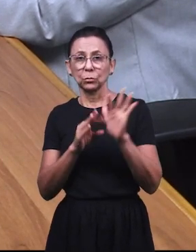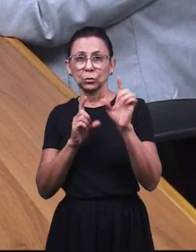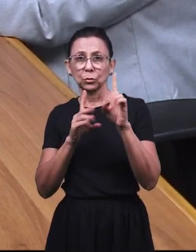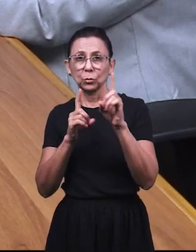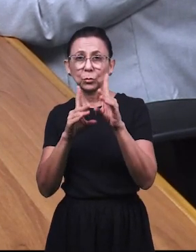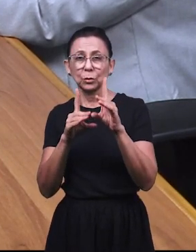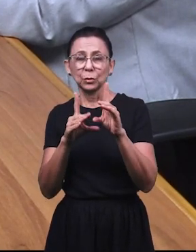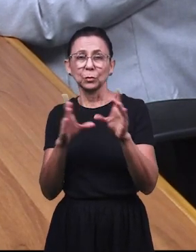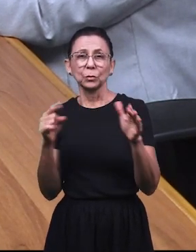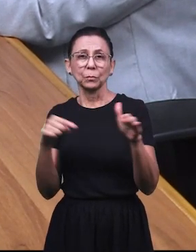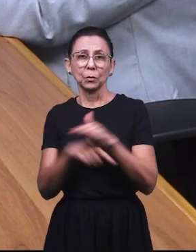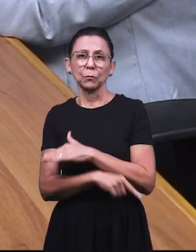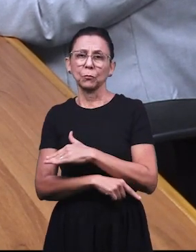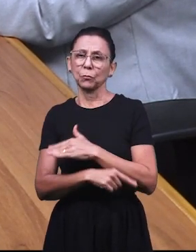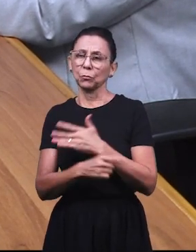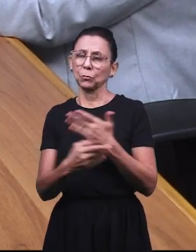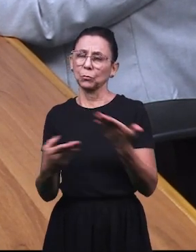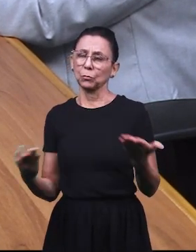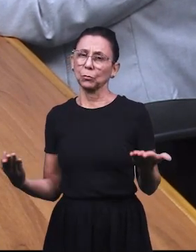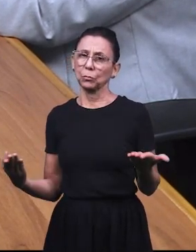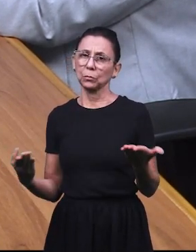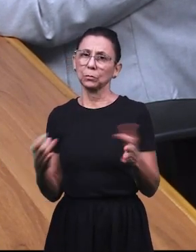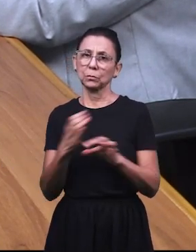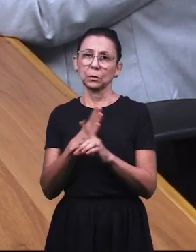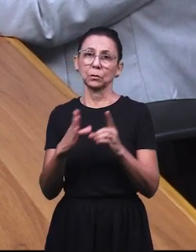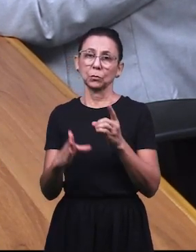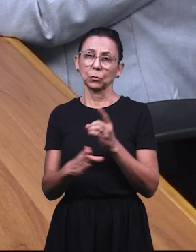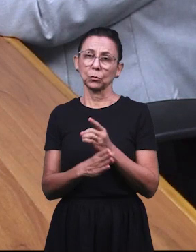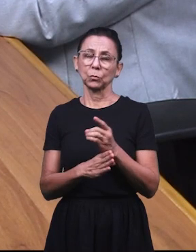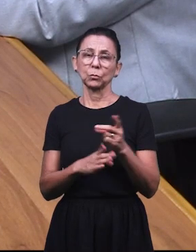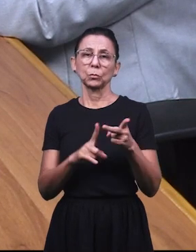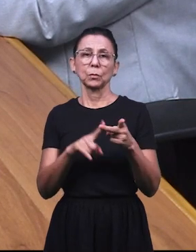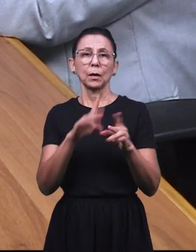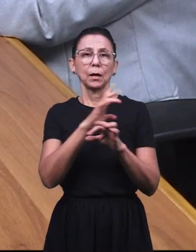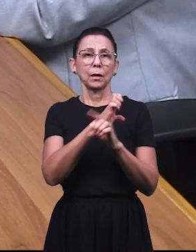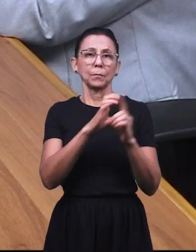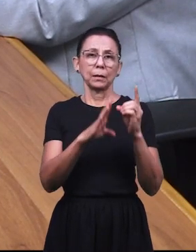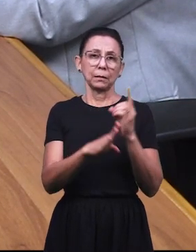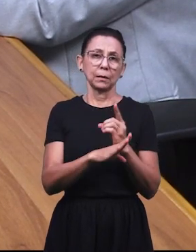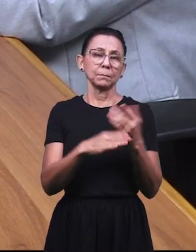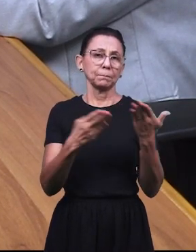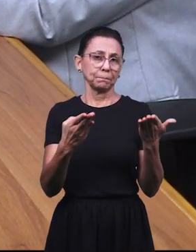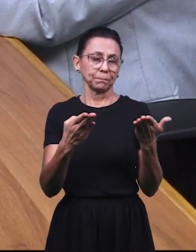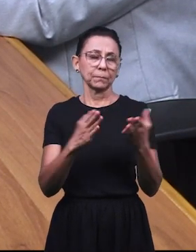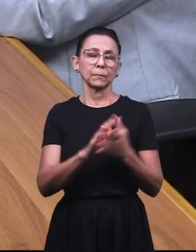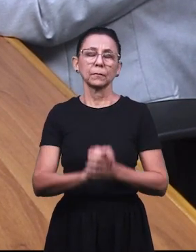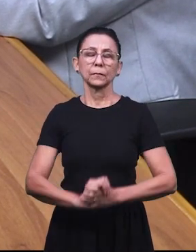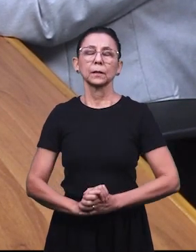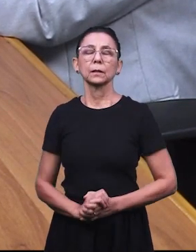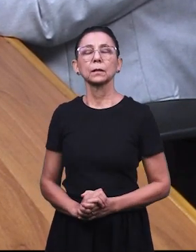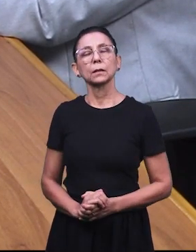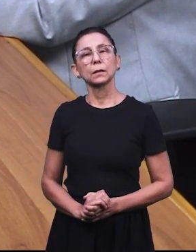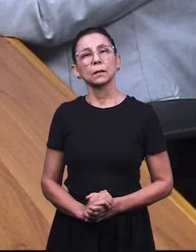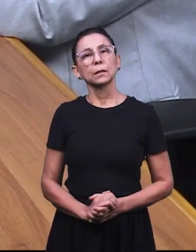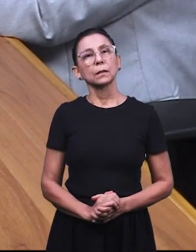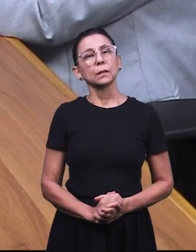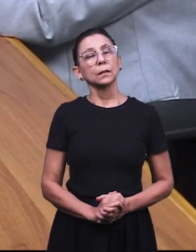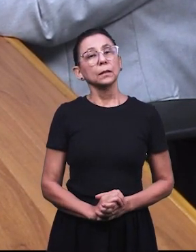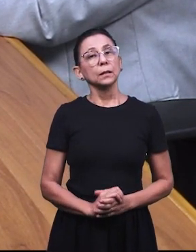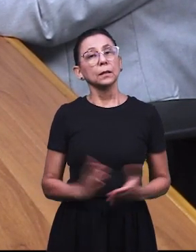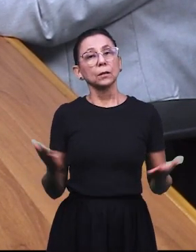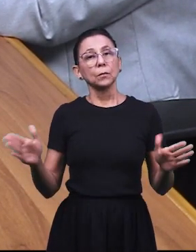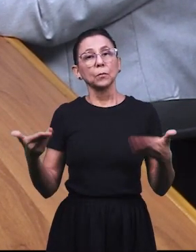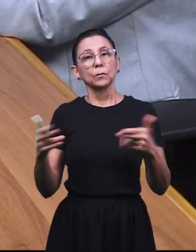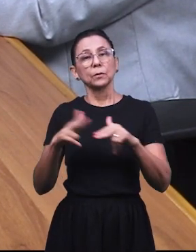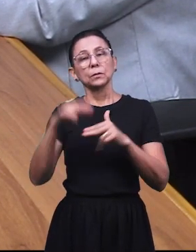né? Na Igreja Cristã Maranata, os cultos, a Escola Bíblica Dominical, enfim. E a gente está, então, o Movidos pela